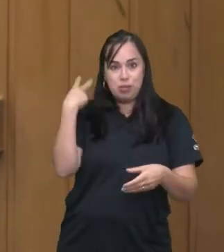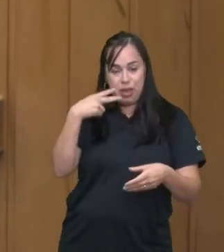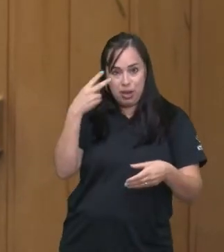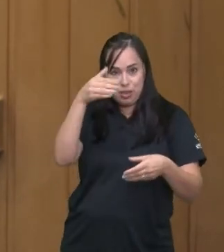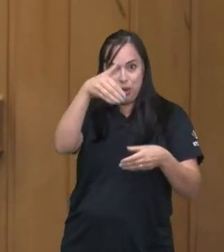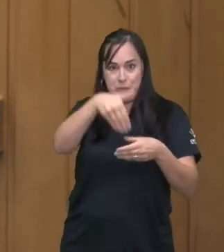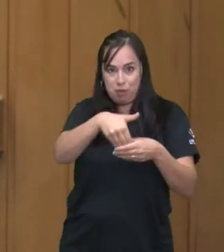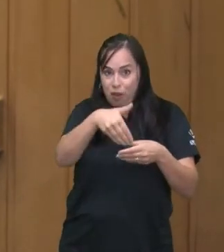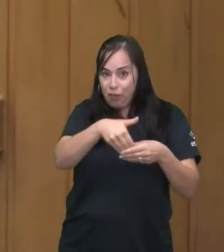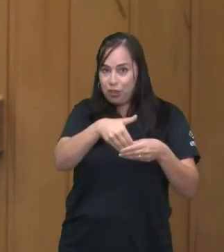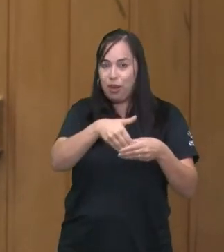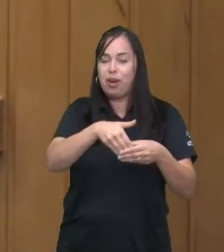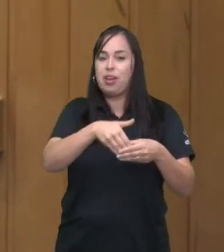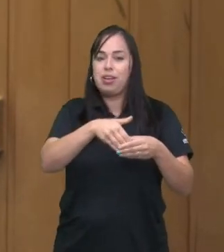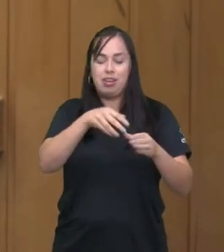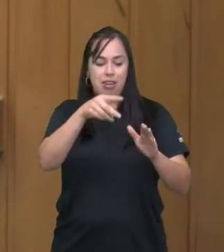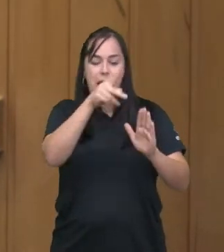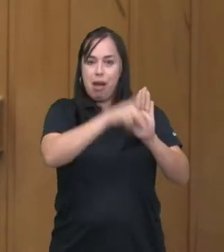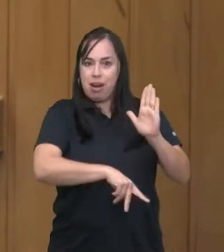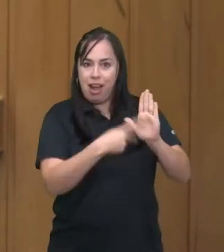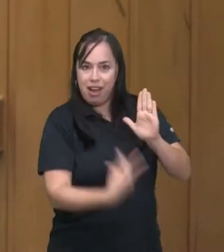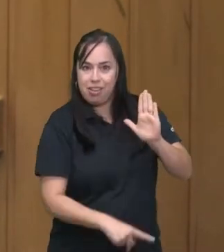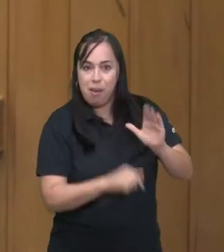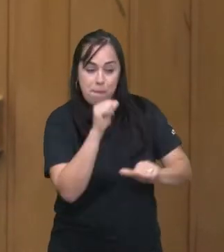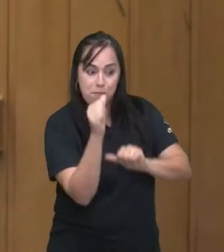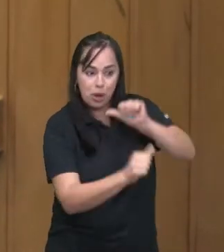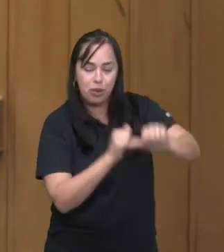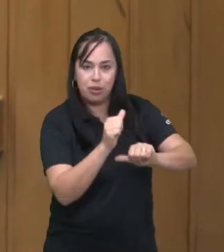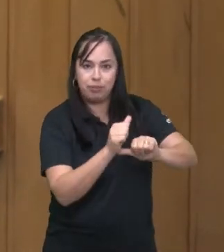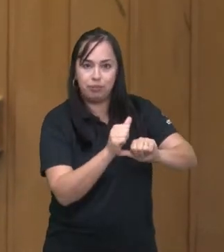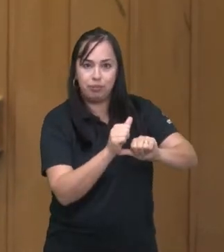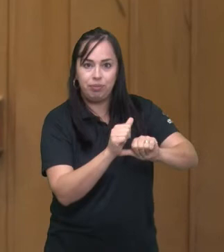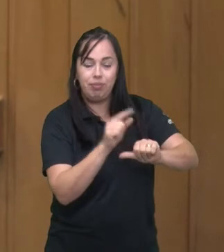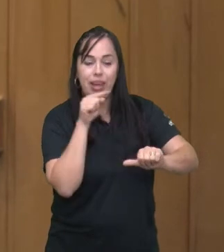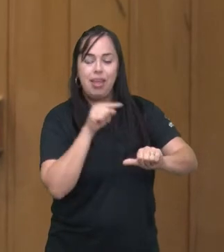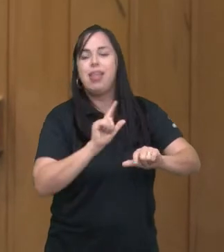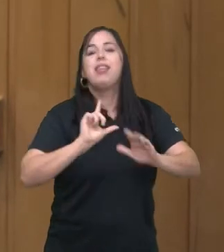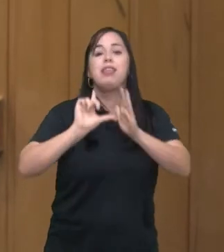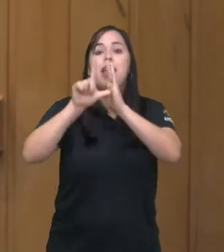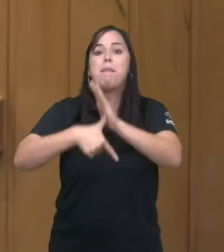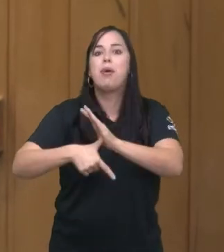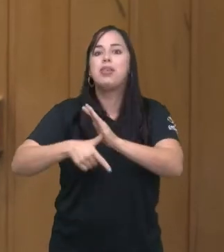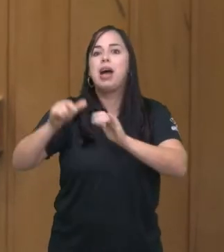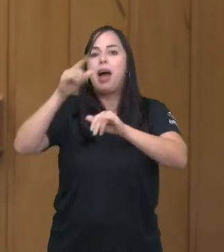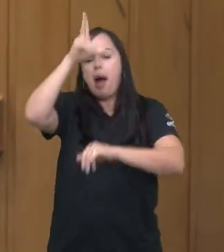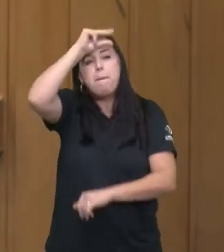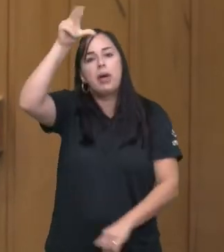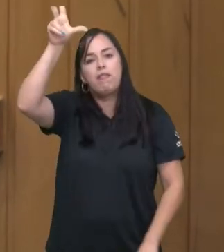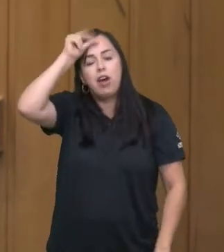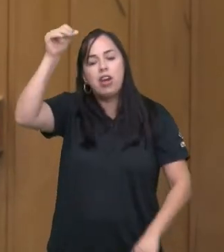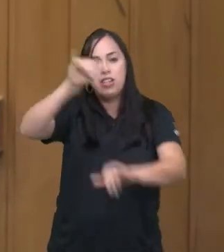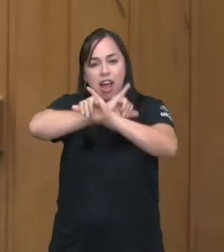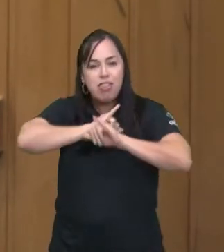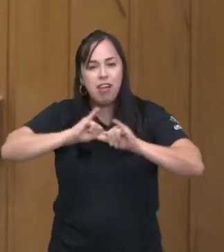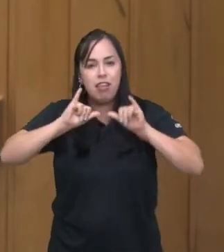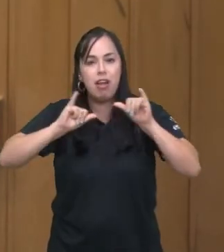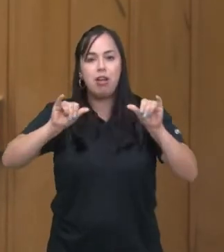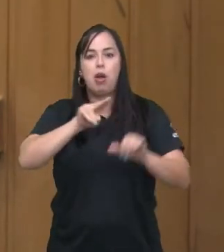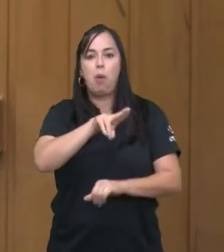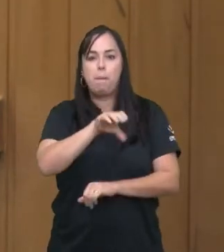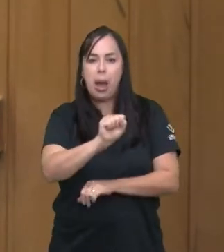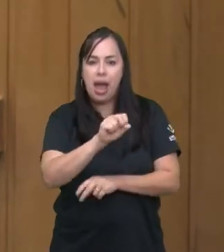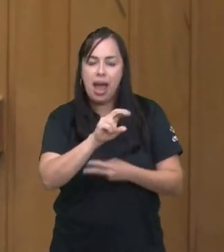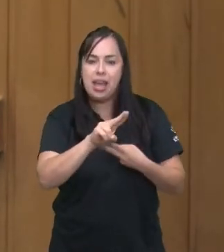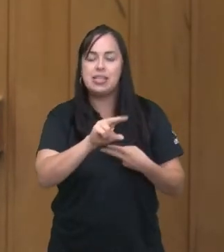que votaram a favor do PELON, isso foi mandado pela Prefeitura para todas as UBS, para todas